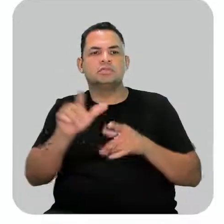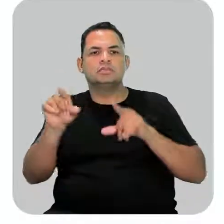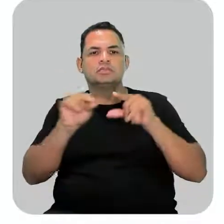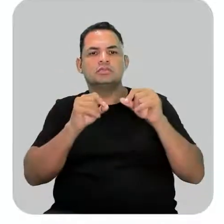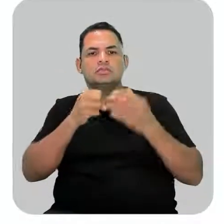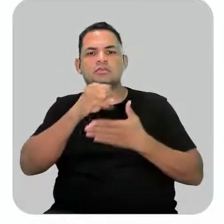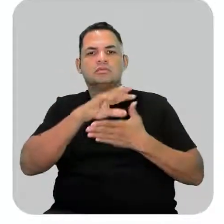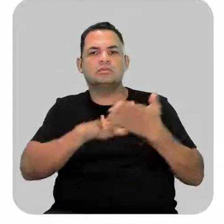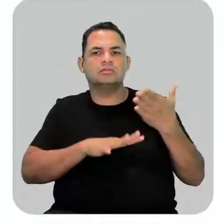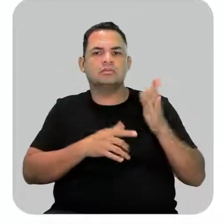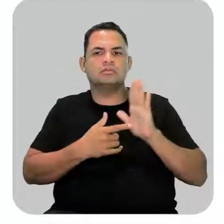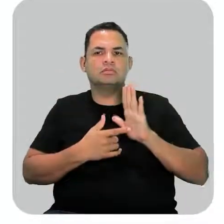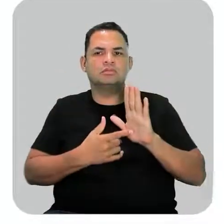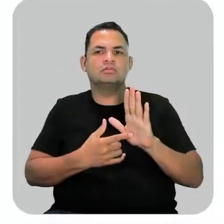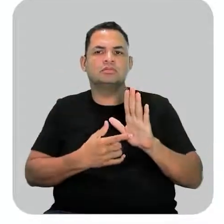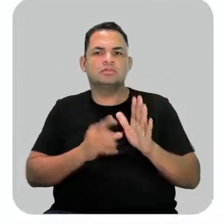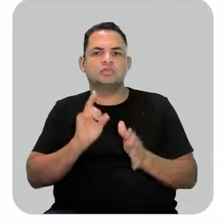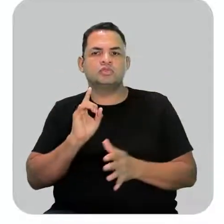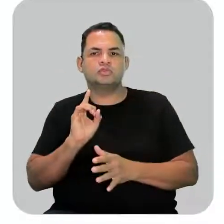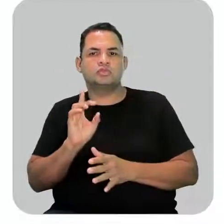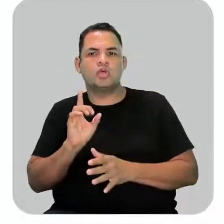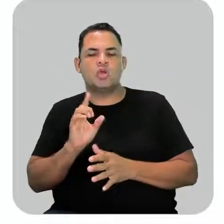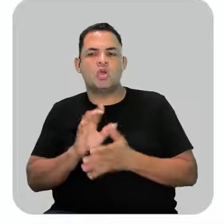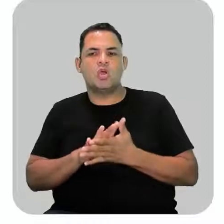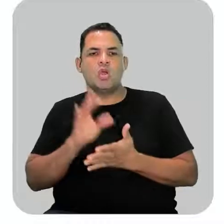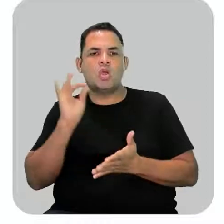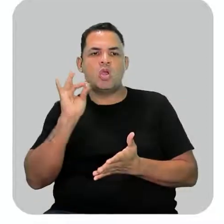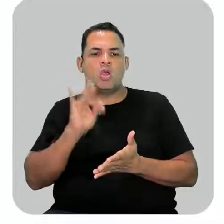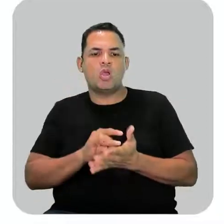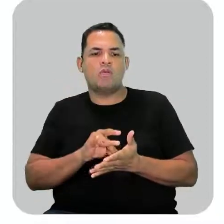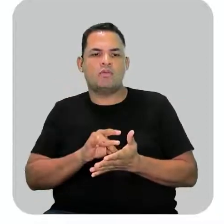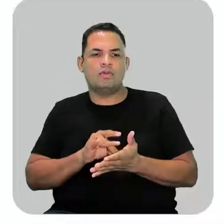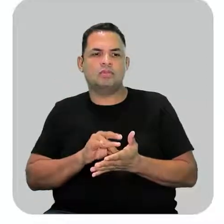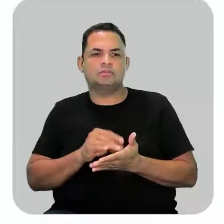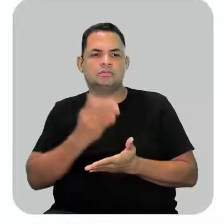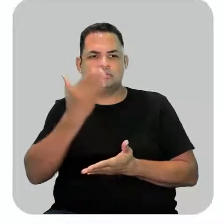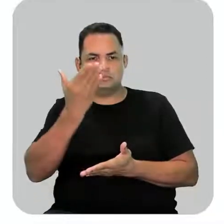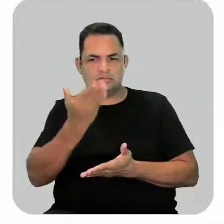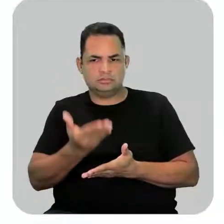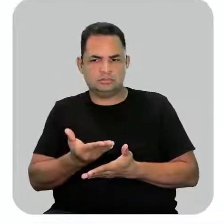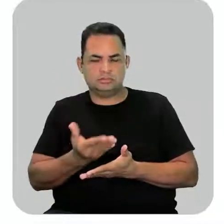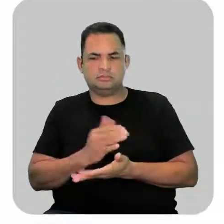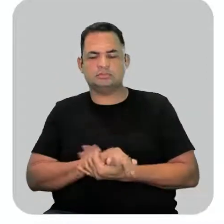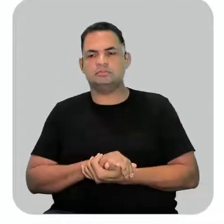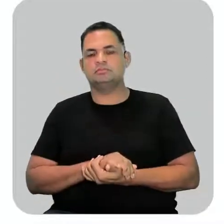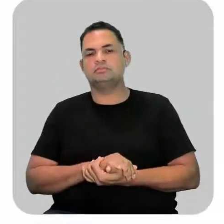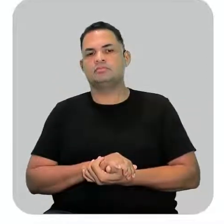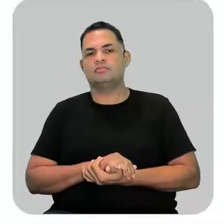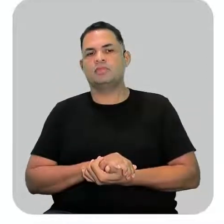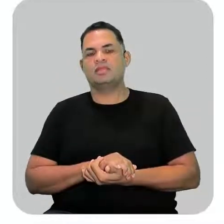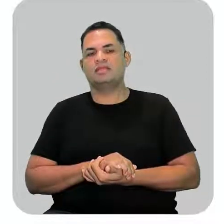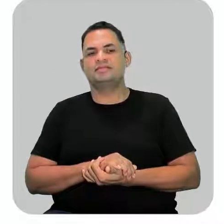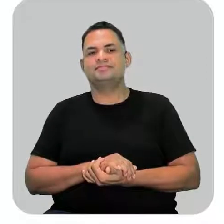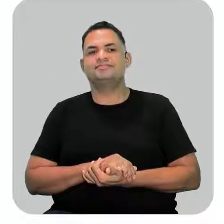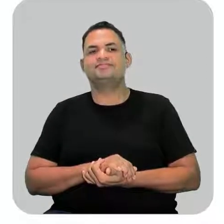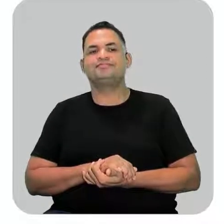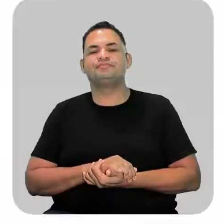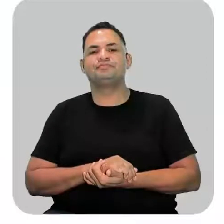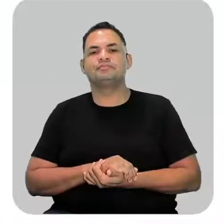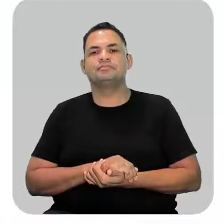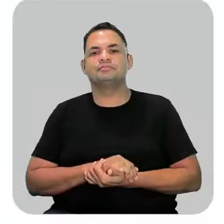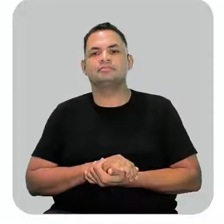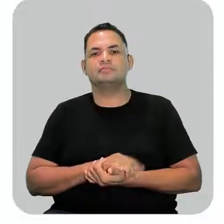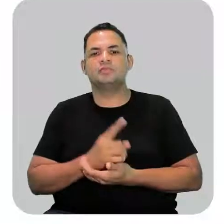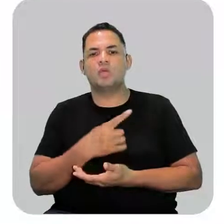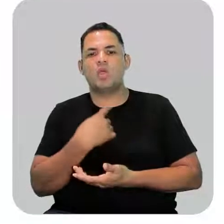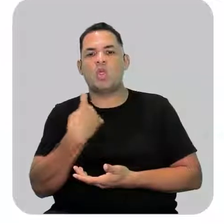Escolha a alternativa que apresenta somente afirmações verdadeiras. Então, ele quer que você, assim como a gente